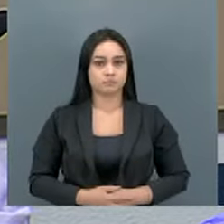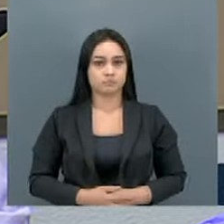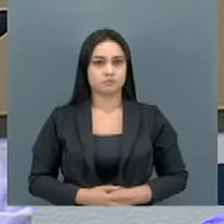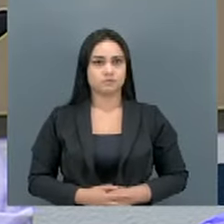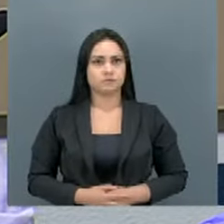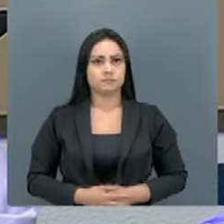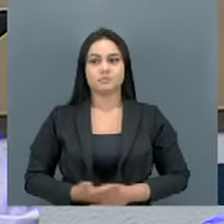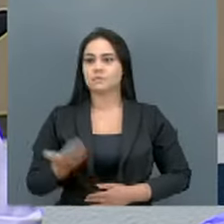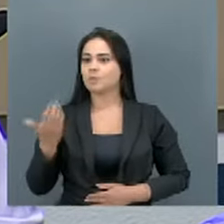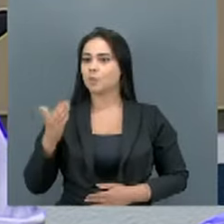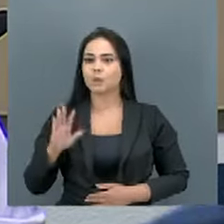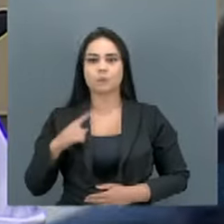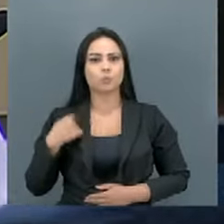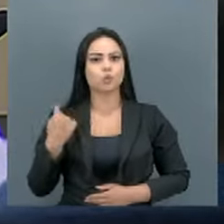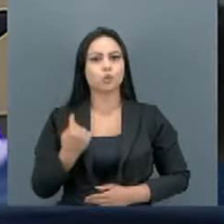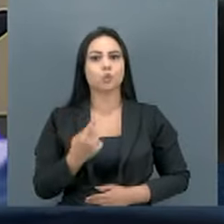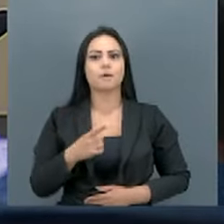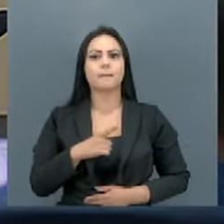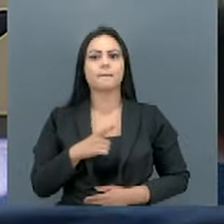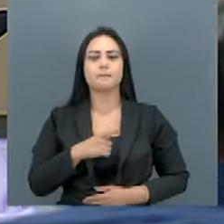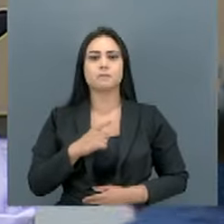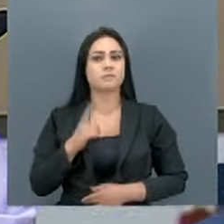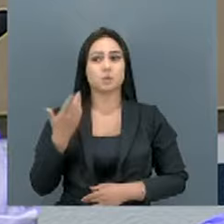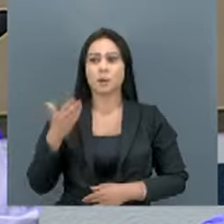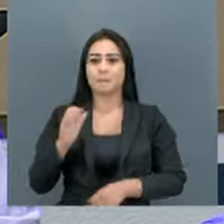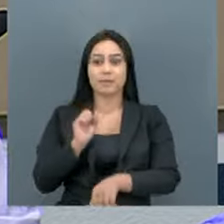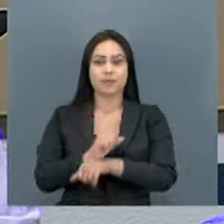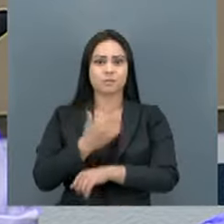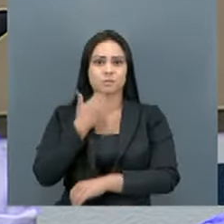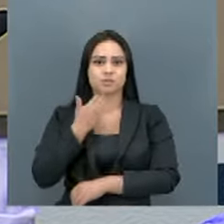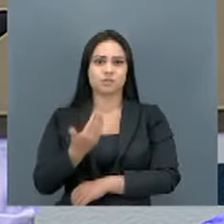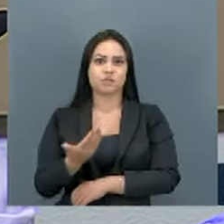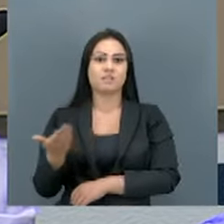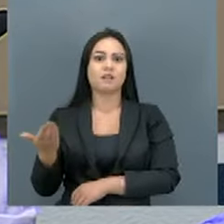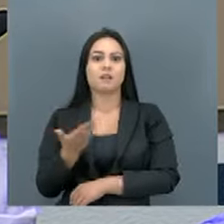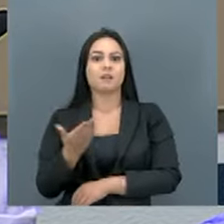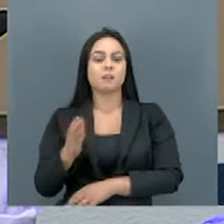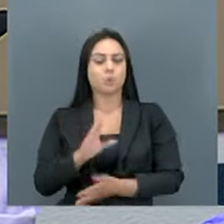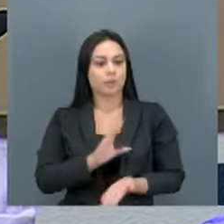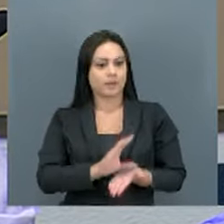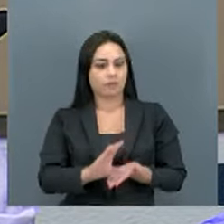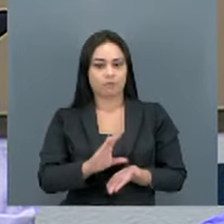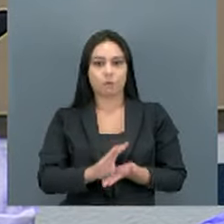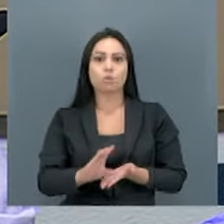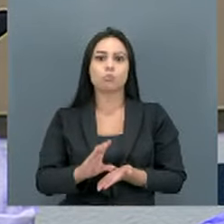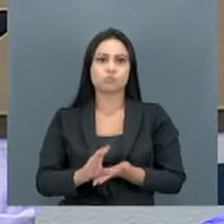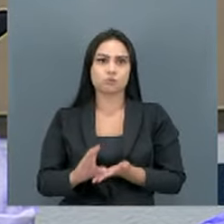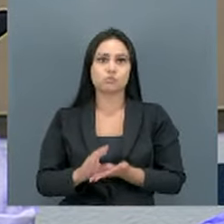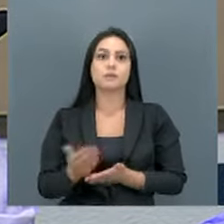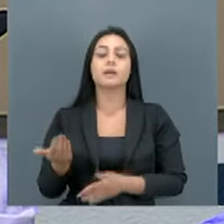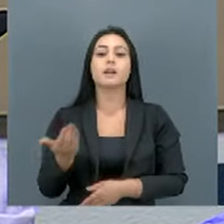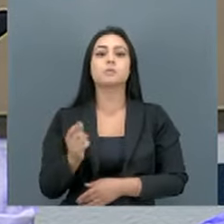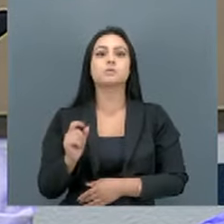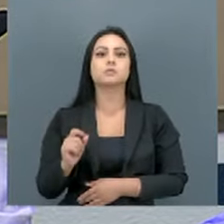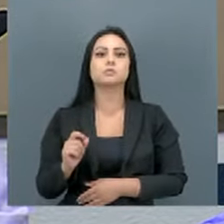Não queremos para de pedir. Queremos a recurso na bolsa.